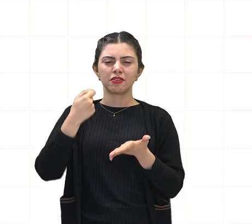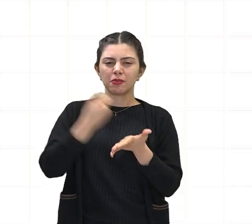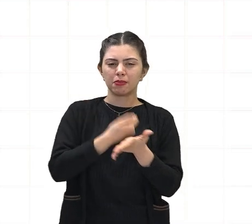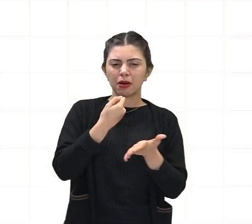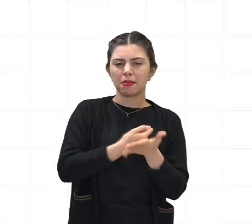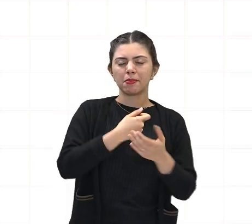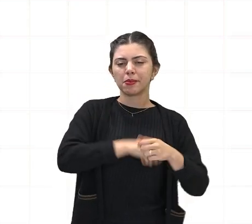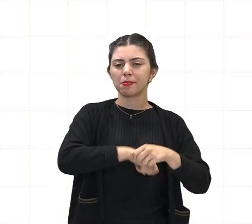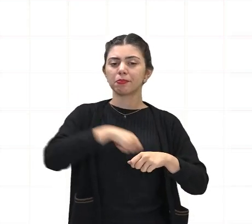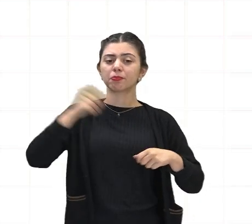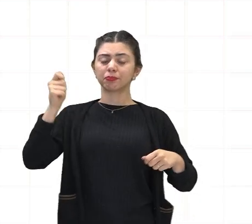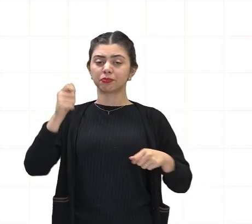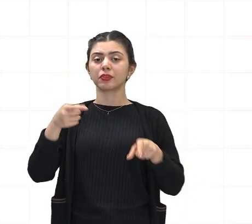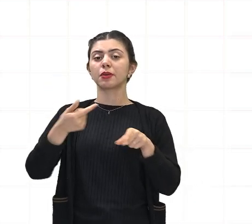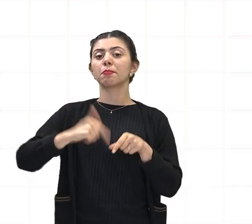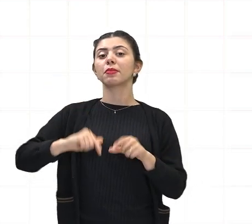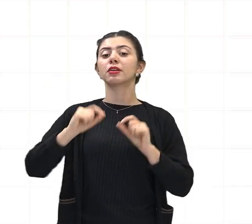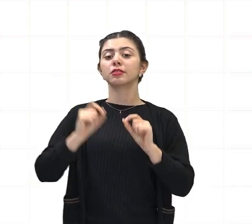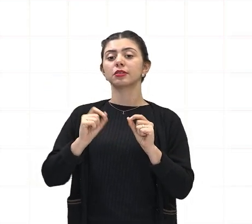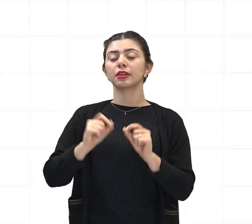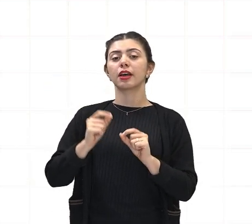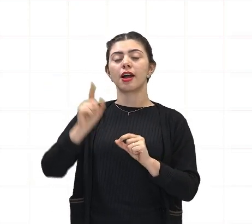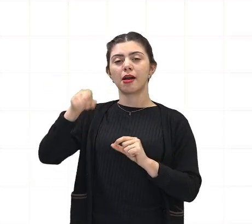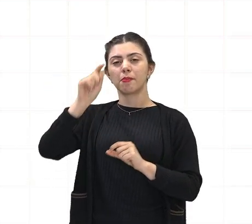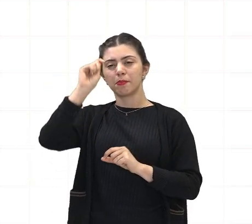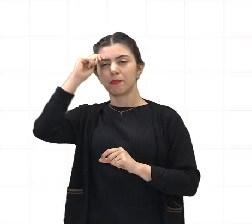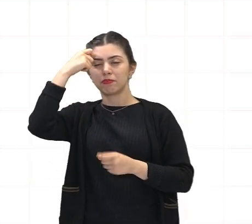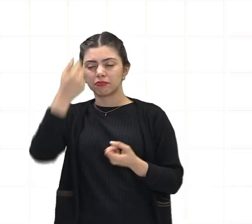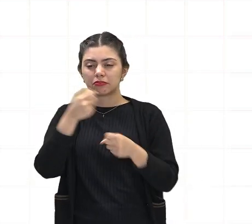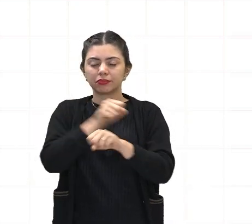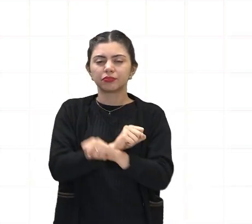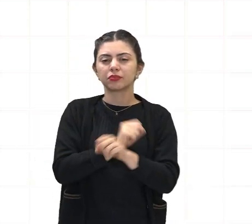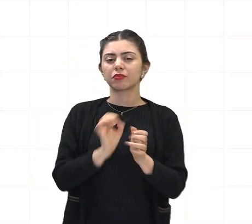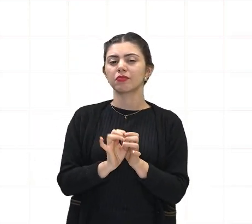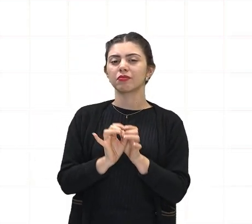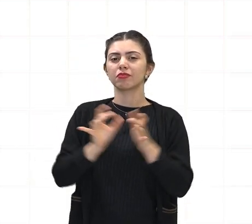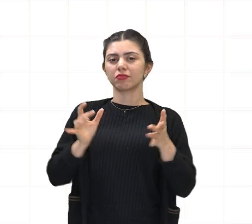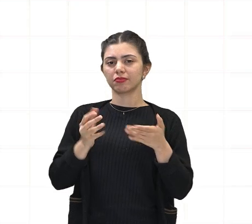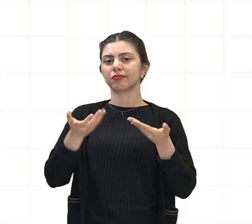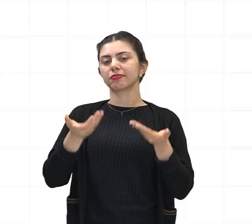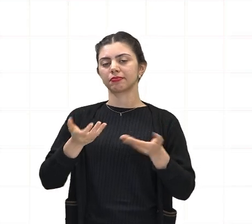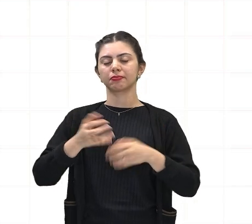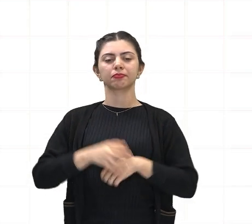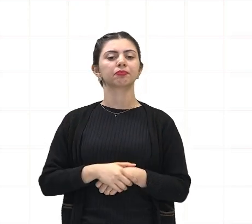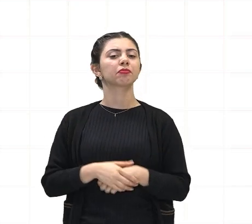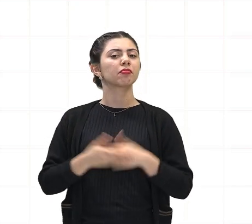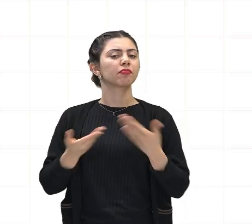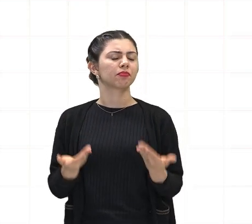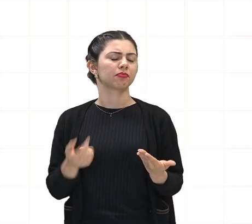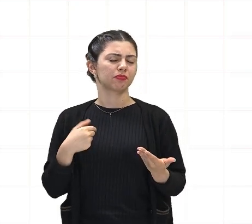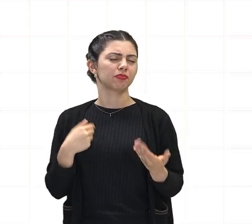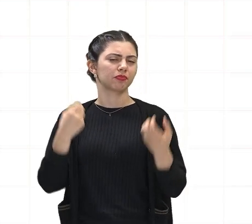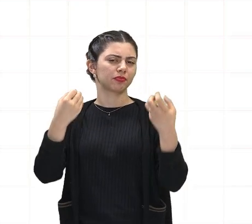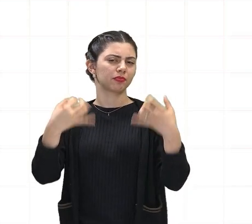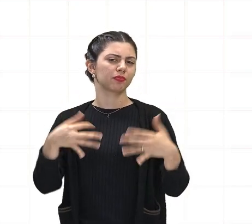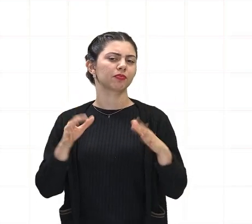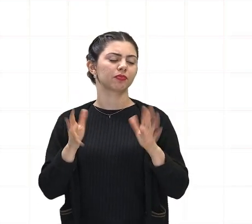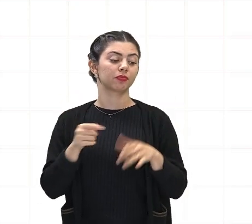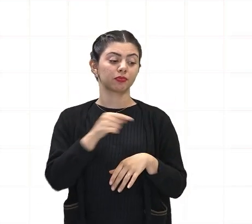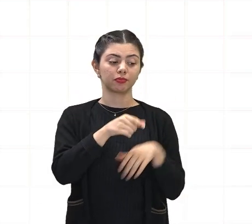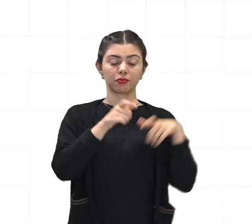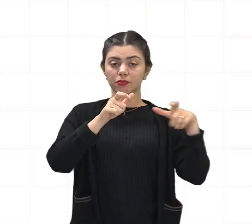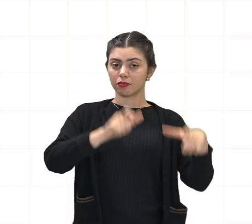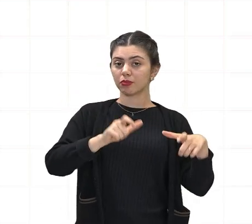e abolição da escravidão. Bom, como falei, esse território ele vai